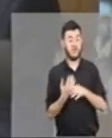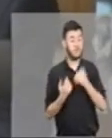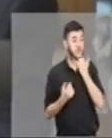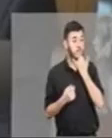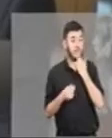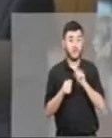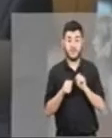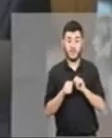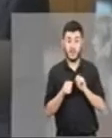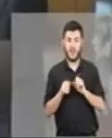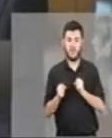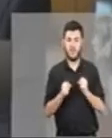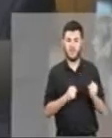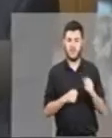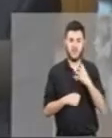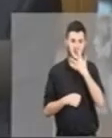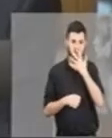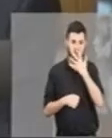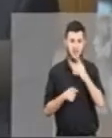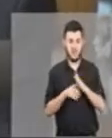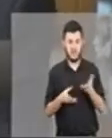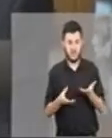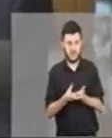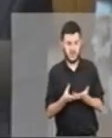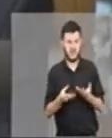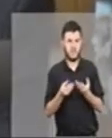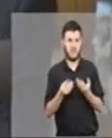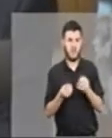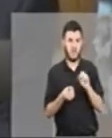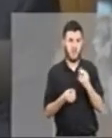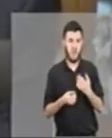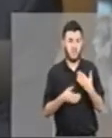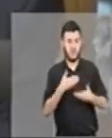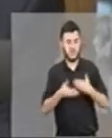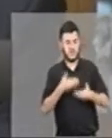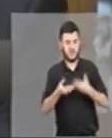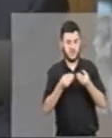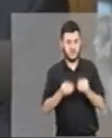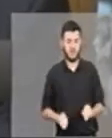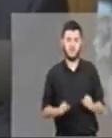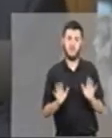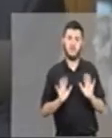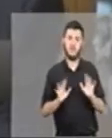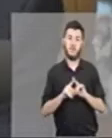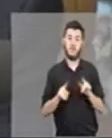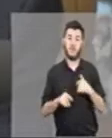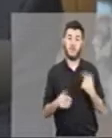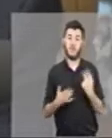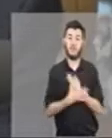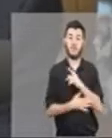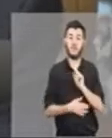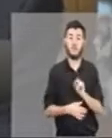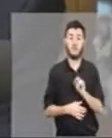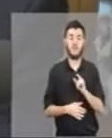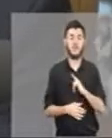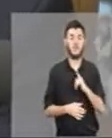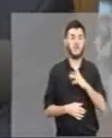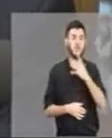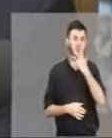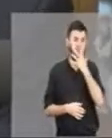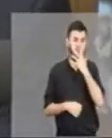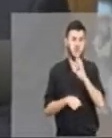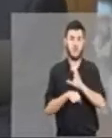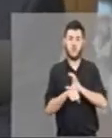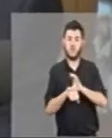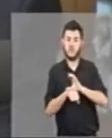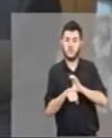de todo o procedimento, pois, como ressaltado pelo ministro Moreira Alves, a previsão constitucional não